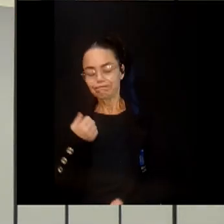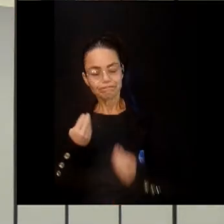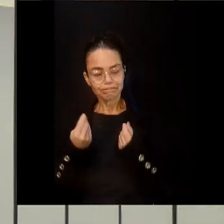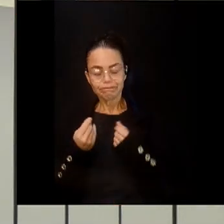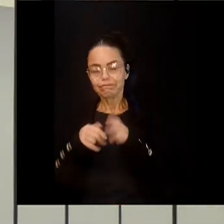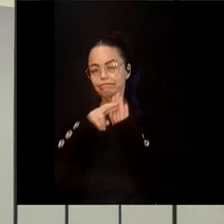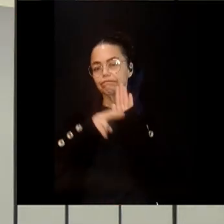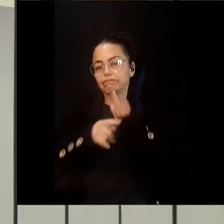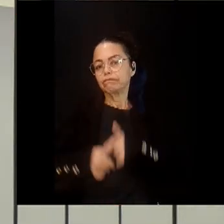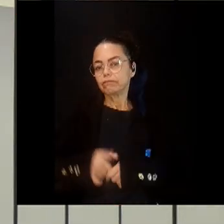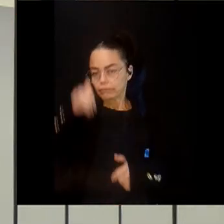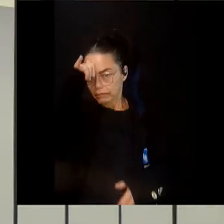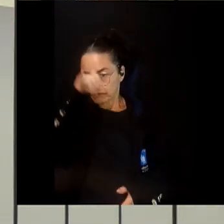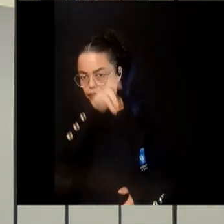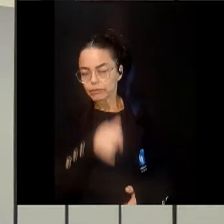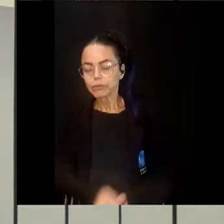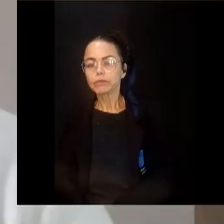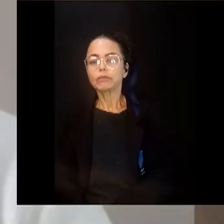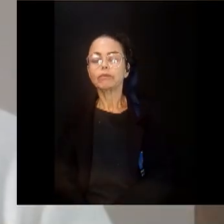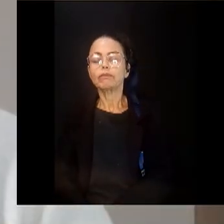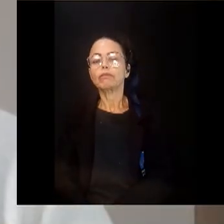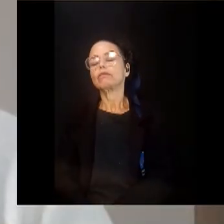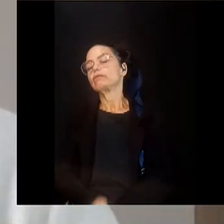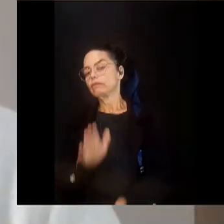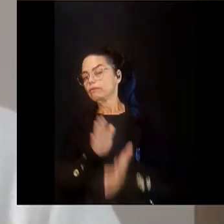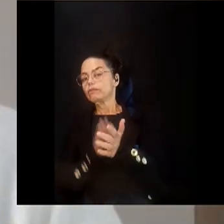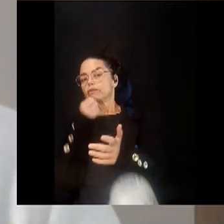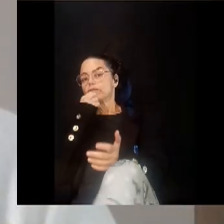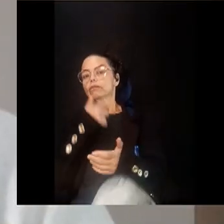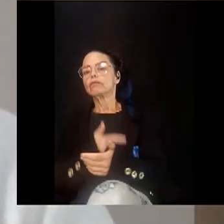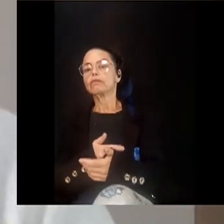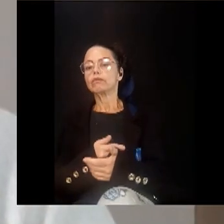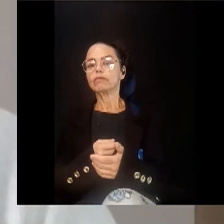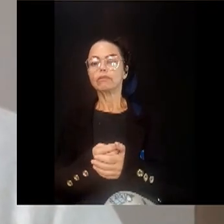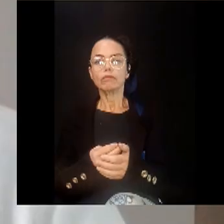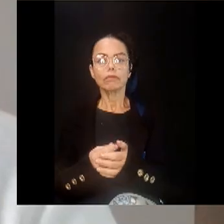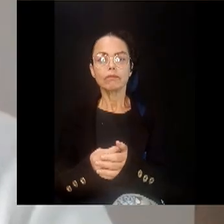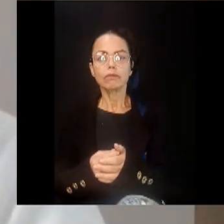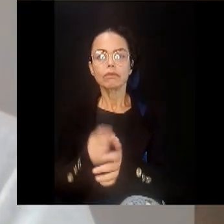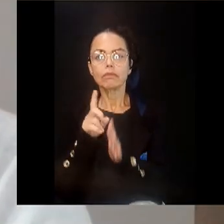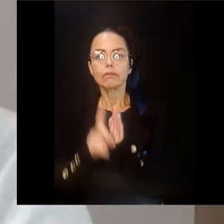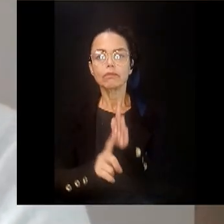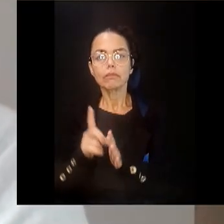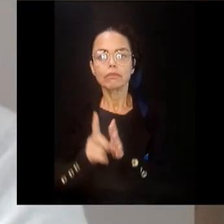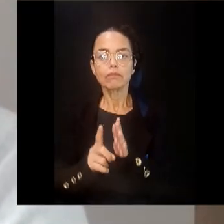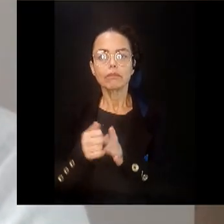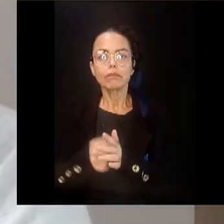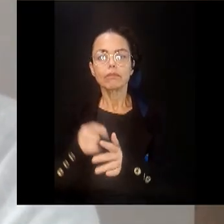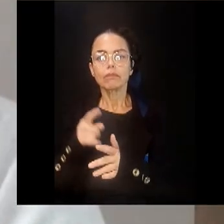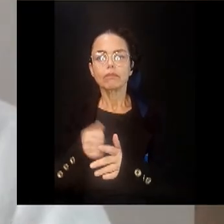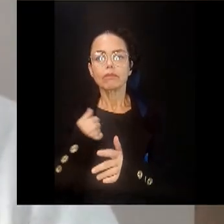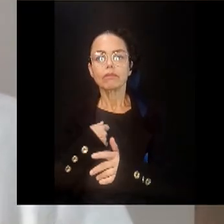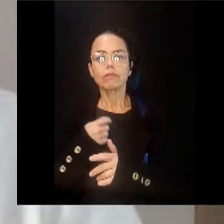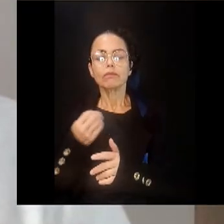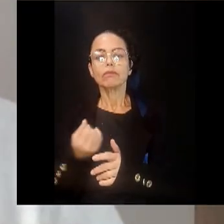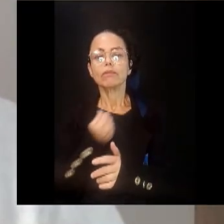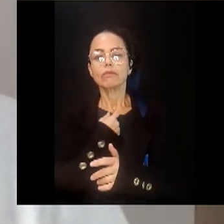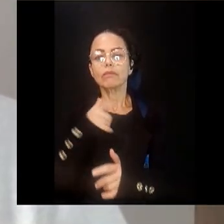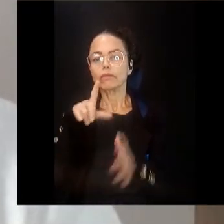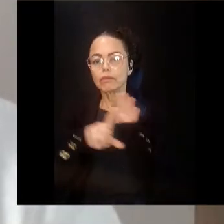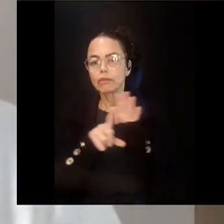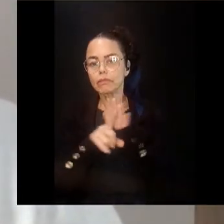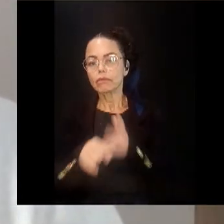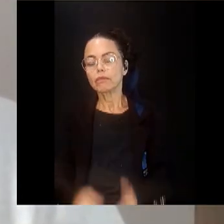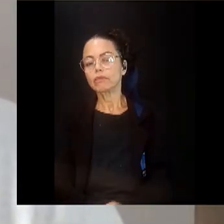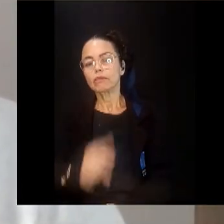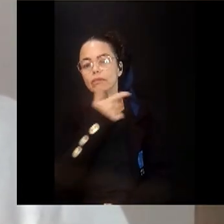prevenção? Muito bom. Do ponto de vista de direitos, né, quando a gente pensa na consolidação das leis, a gente não teve